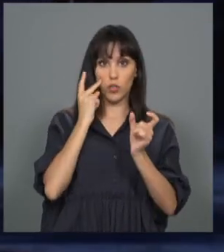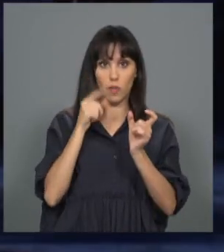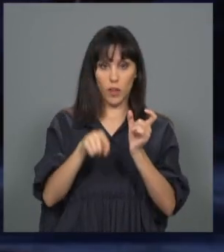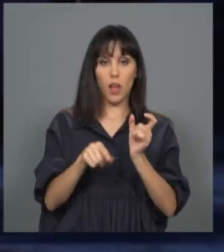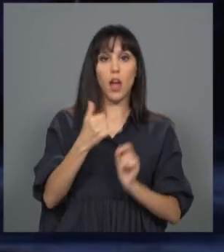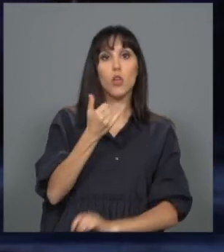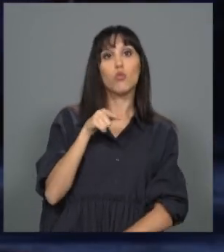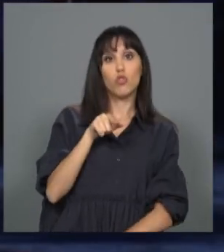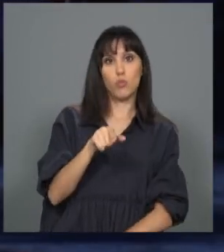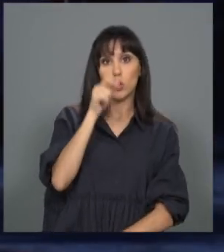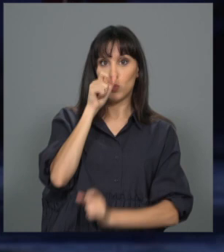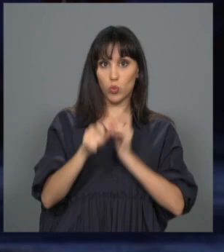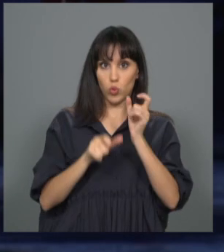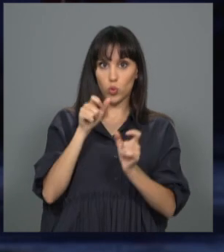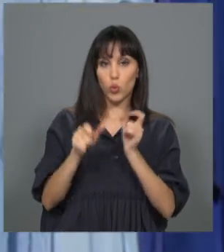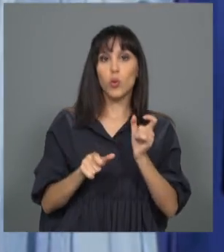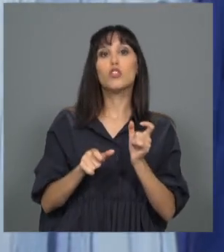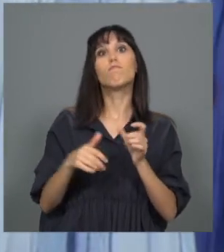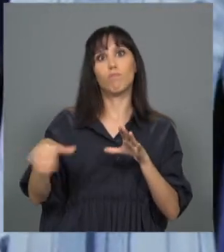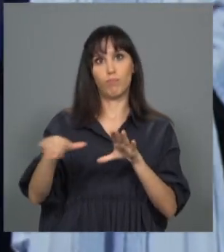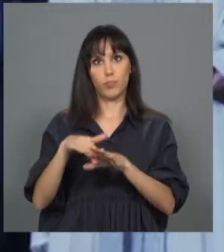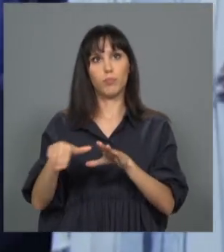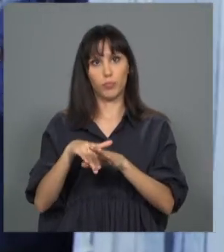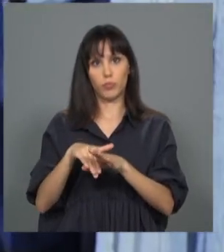2.000 habitantes estão envolvidos